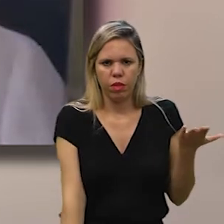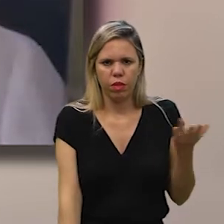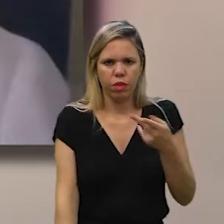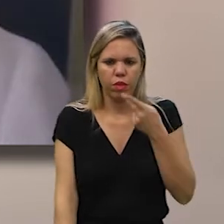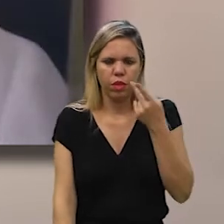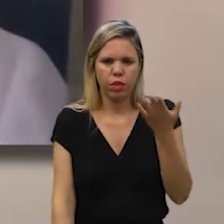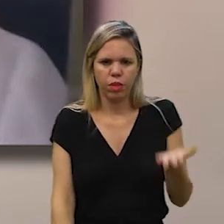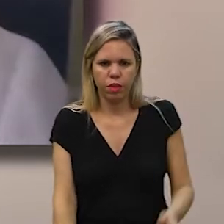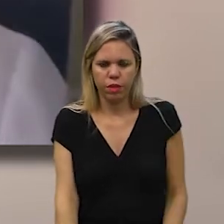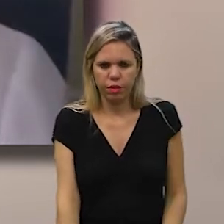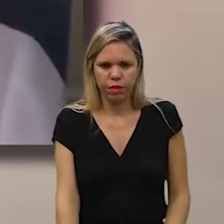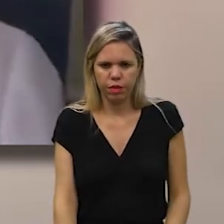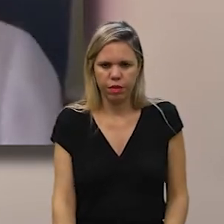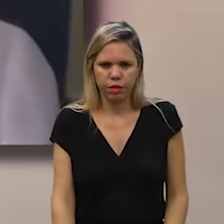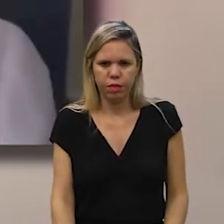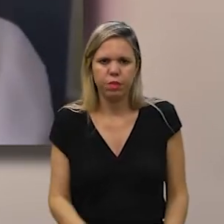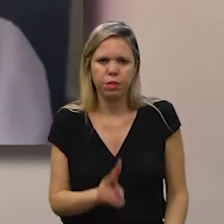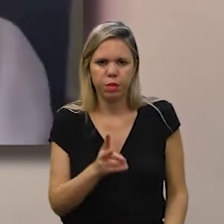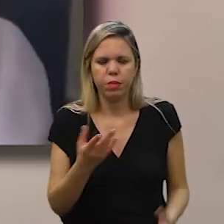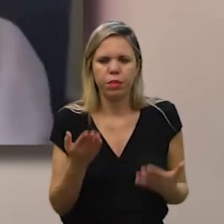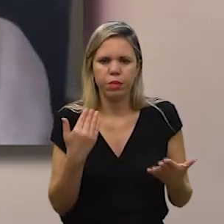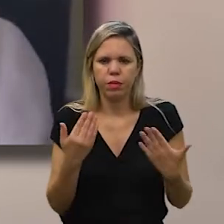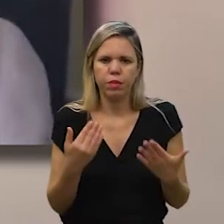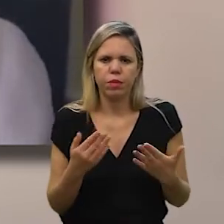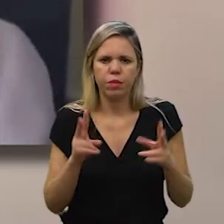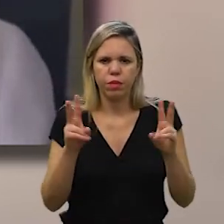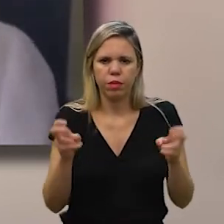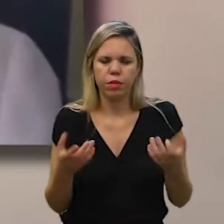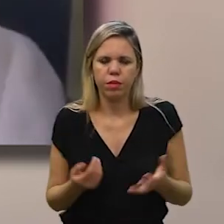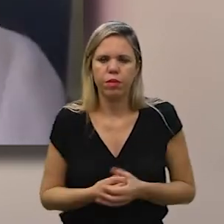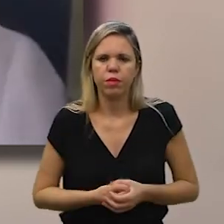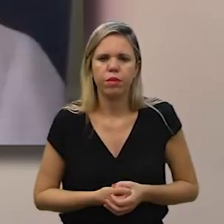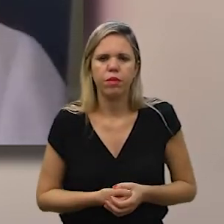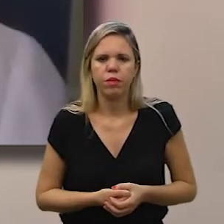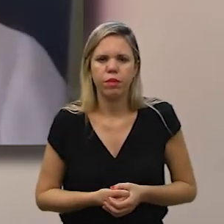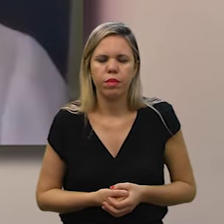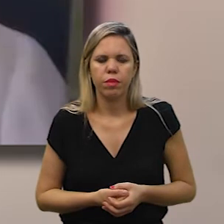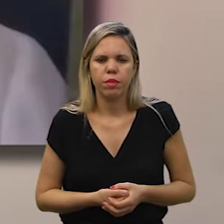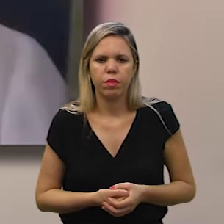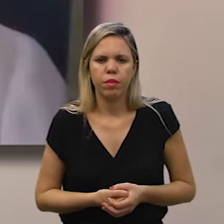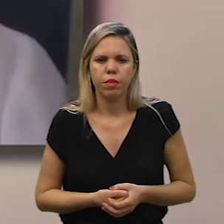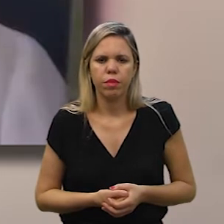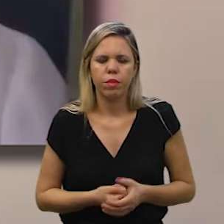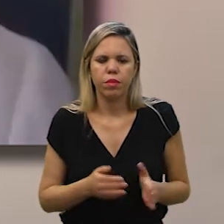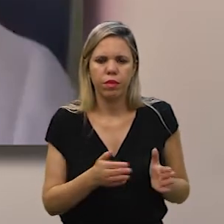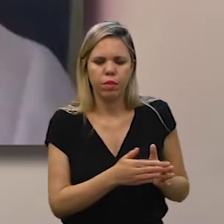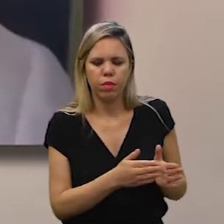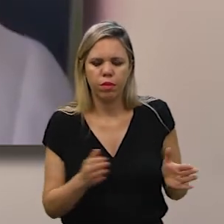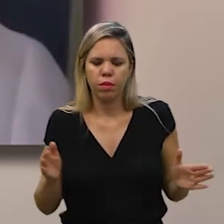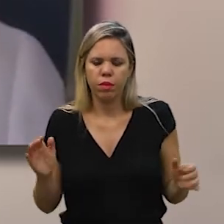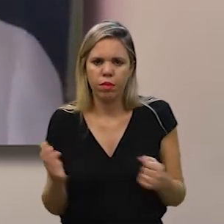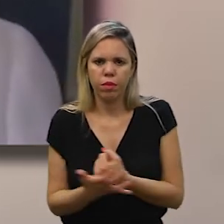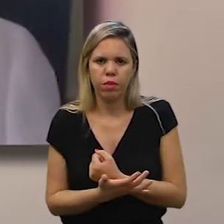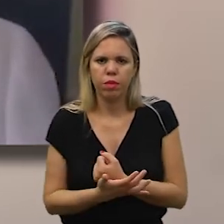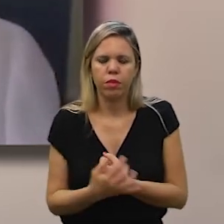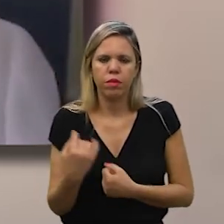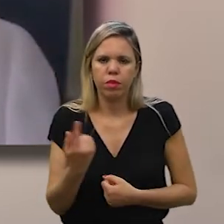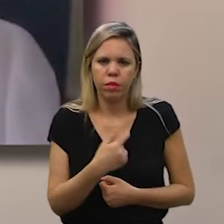que você falou e a gente tem que sentar e conversar bastante sobre isso. Em decorrência da pandemia,